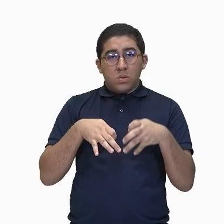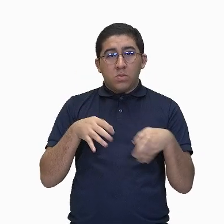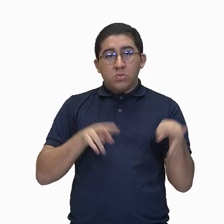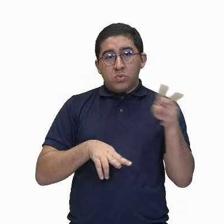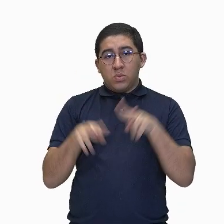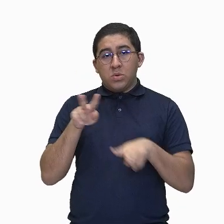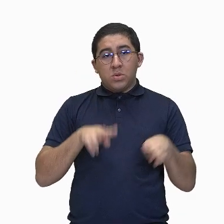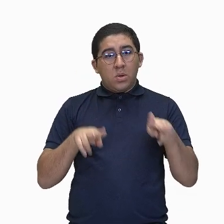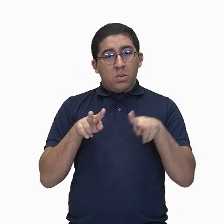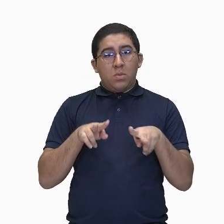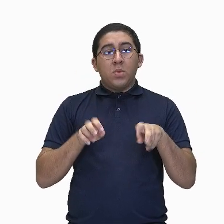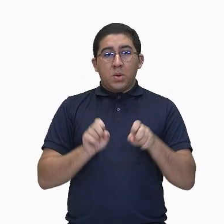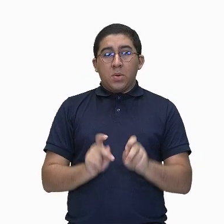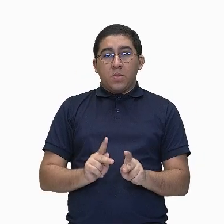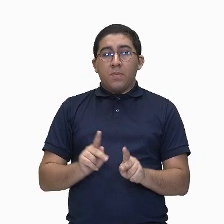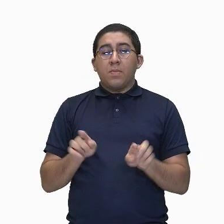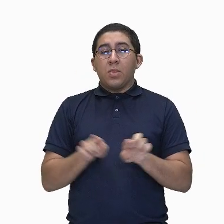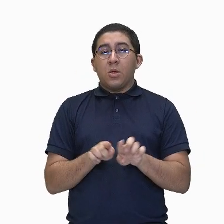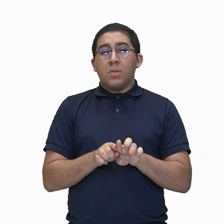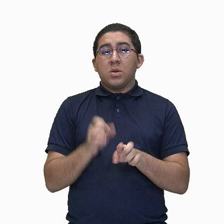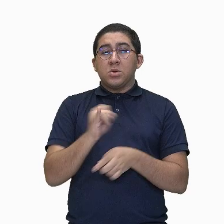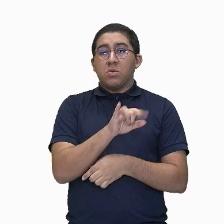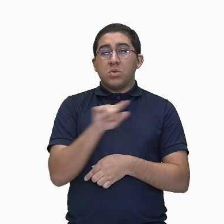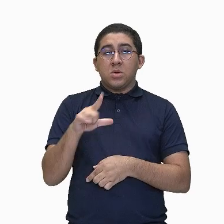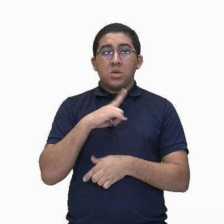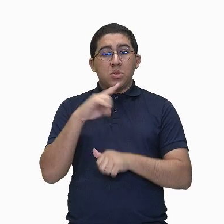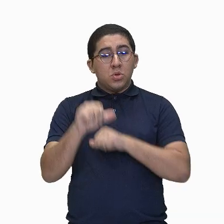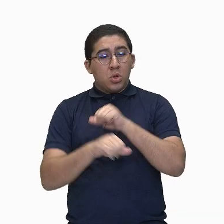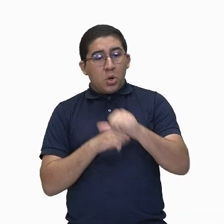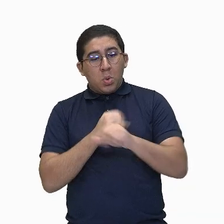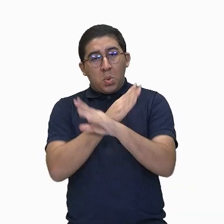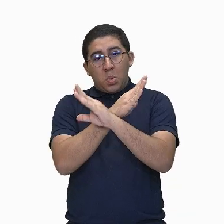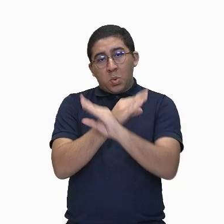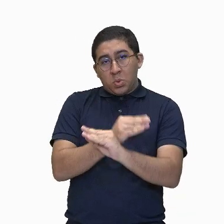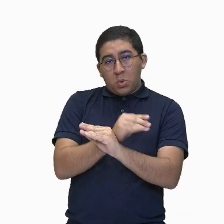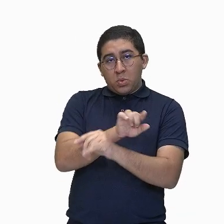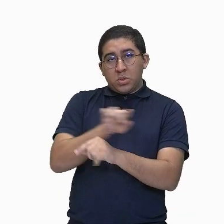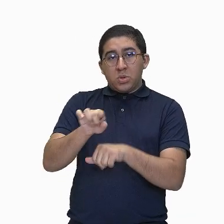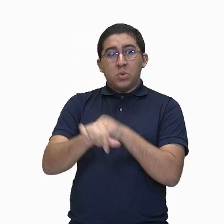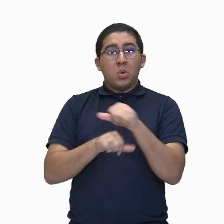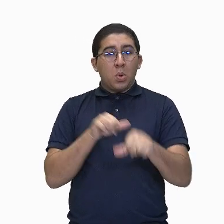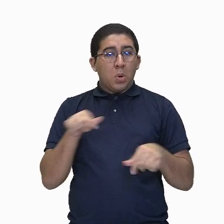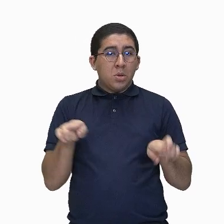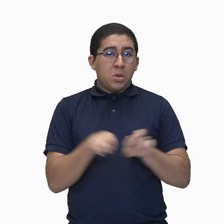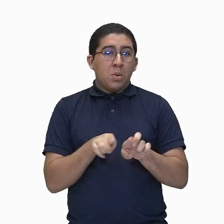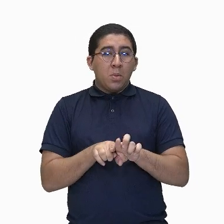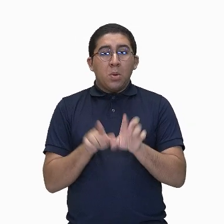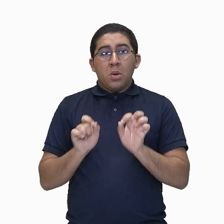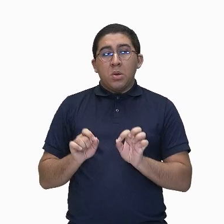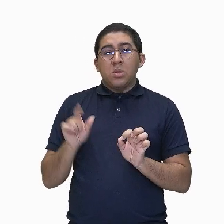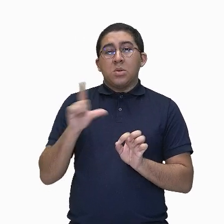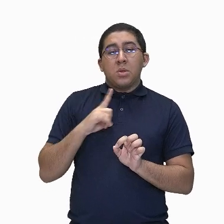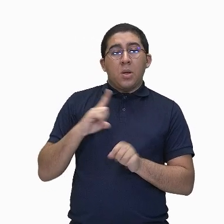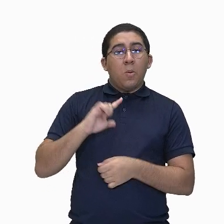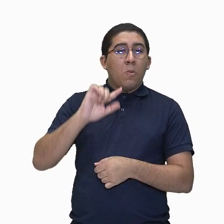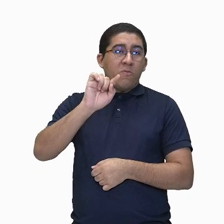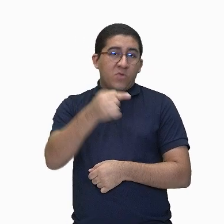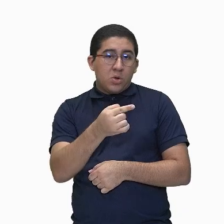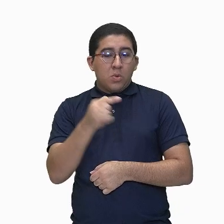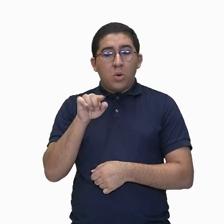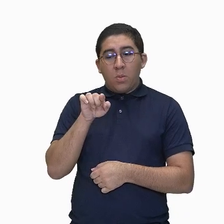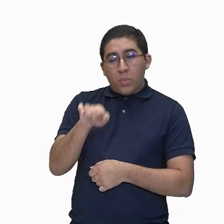observar que quando você troca de conjunção, você troca também a questão da pontuação aí,